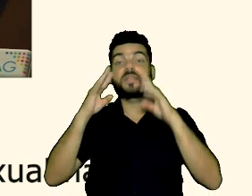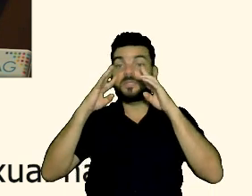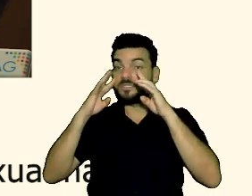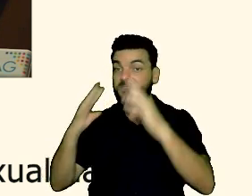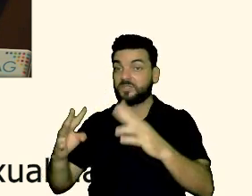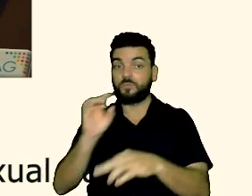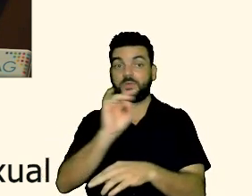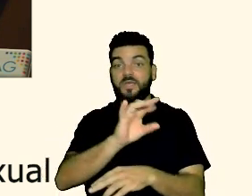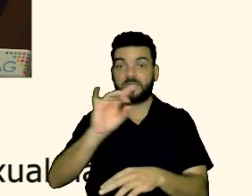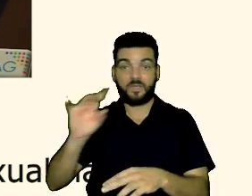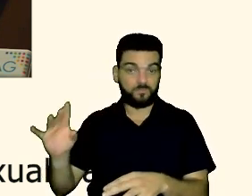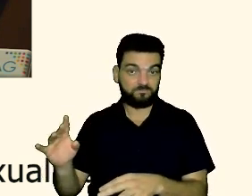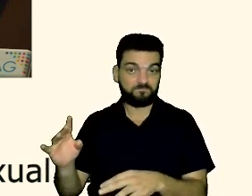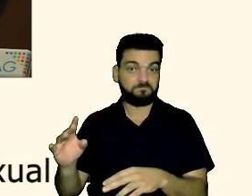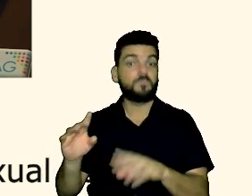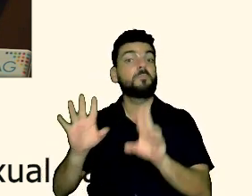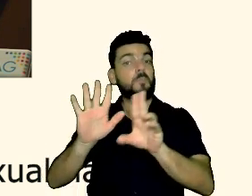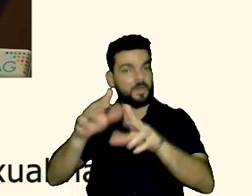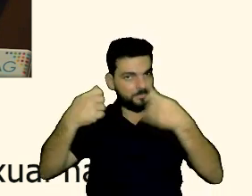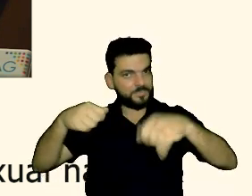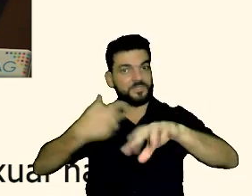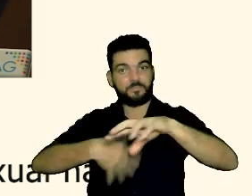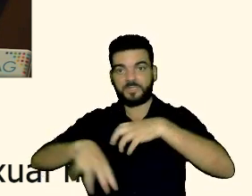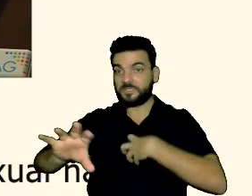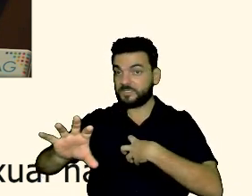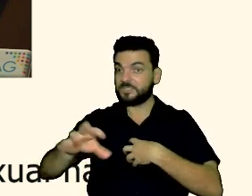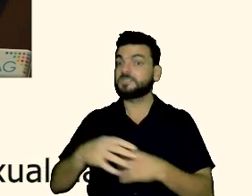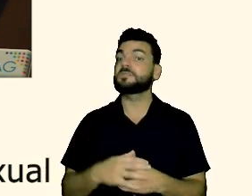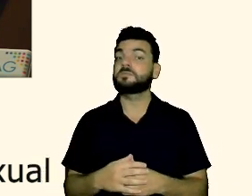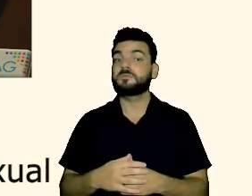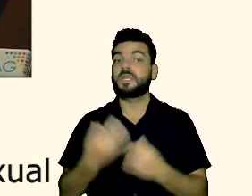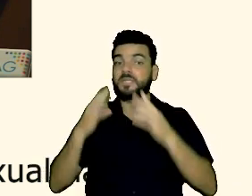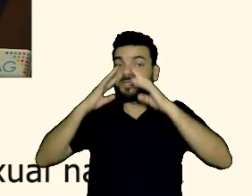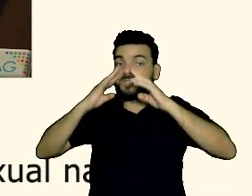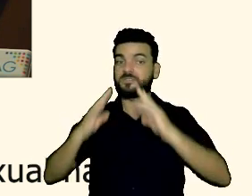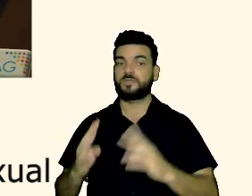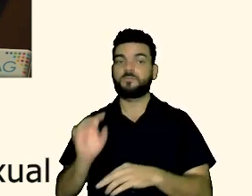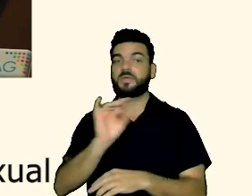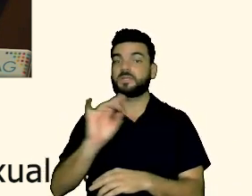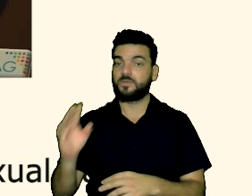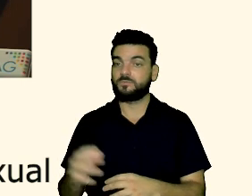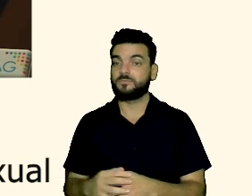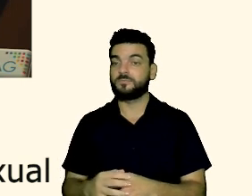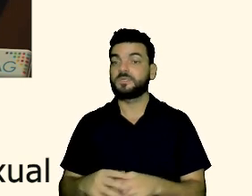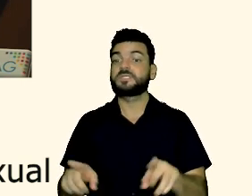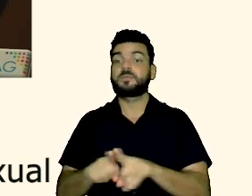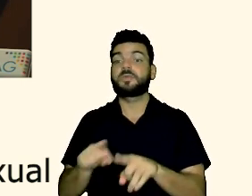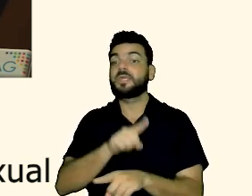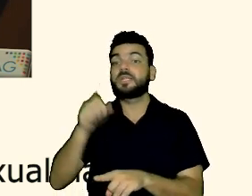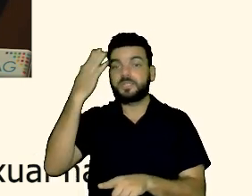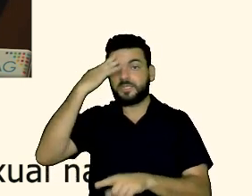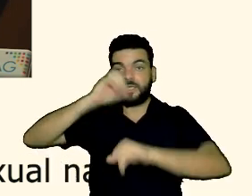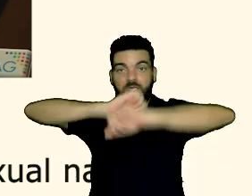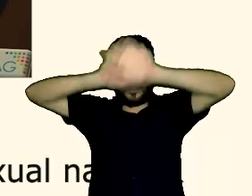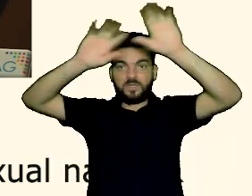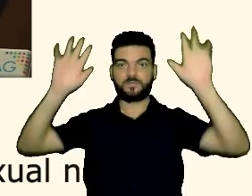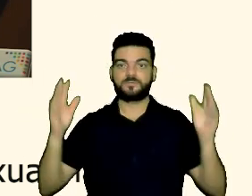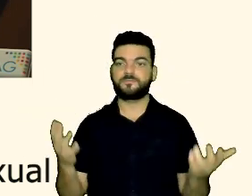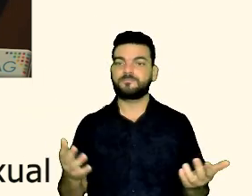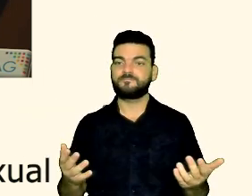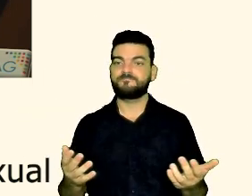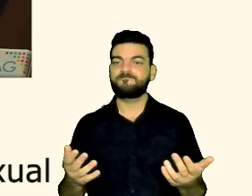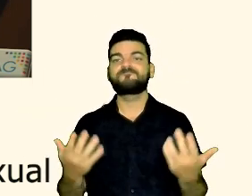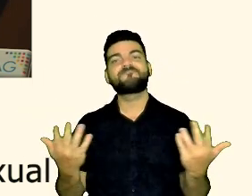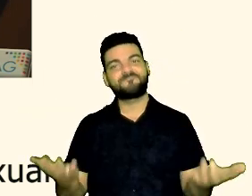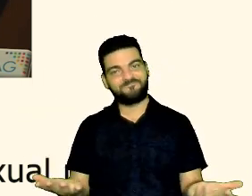de ouvir, mas de fazer o outro se sentir ouvido. Isso depende de uma ginástica sensorial da gente, que